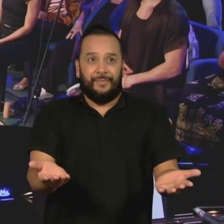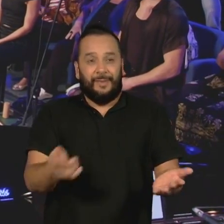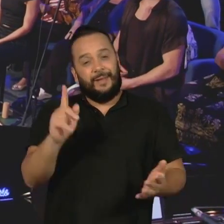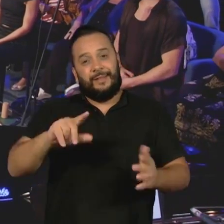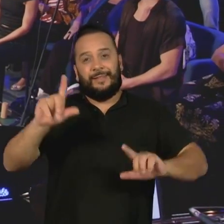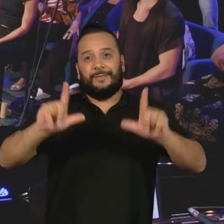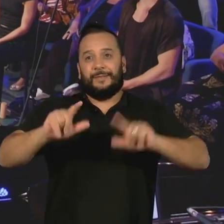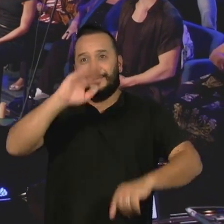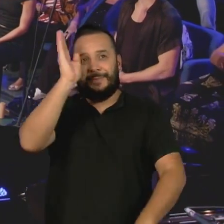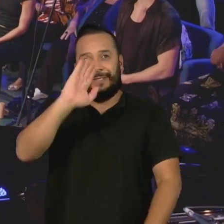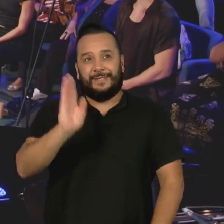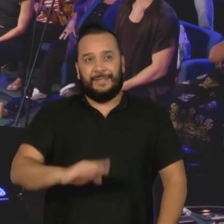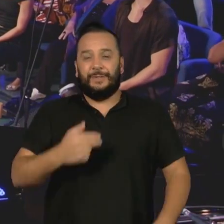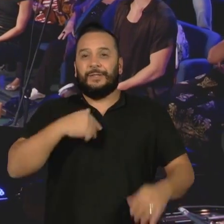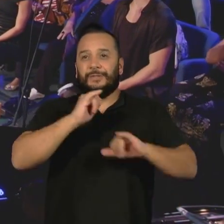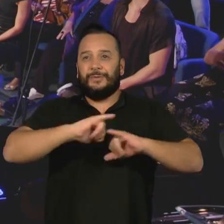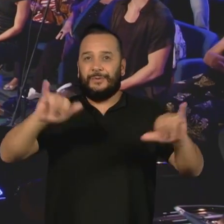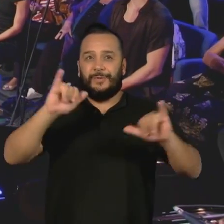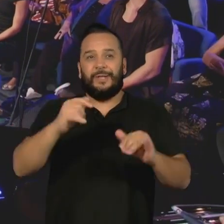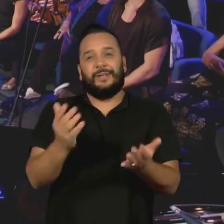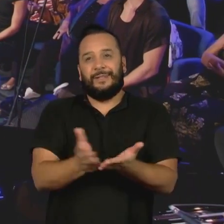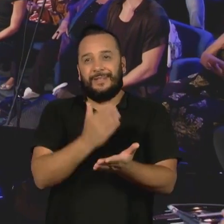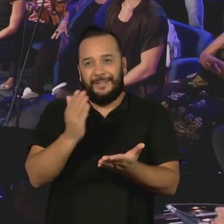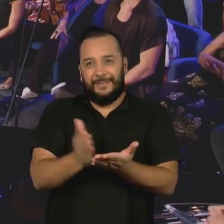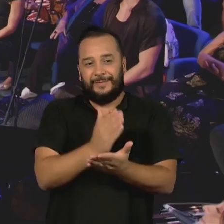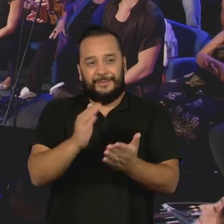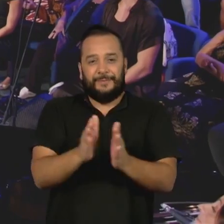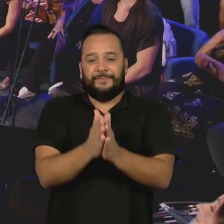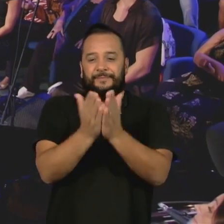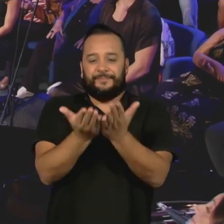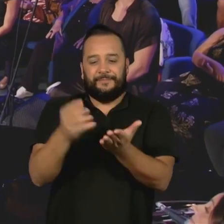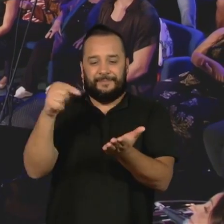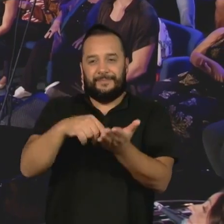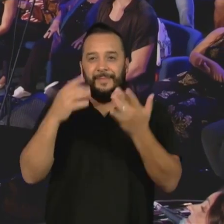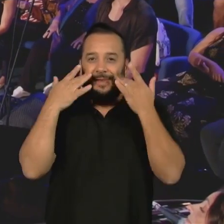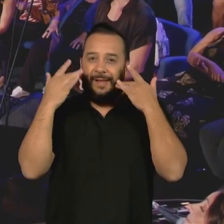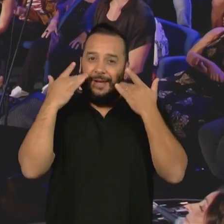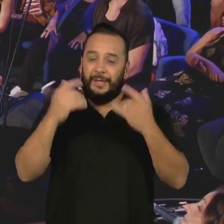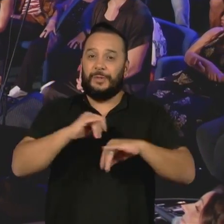televisão brasileira que mais divulga livros e peças de teatro. E a gente quer